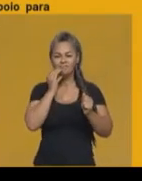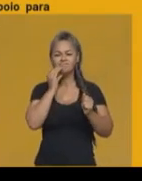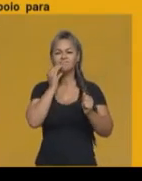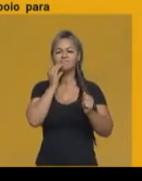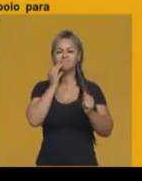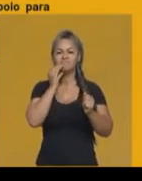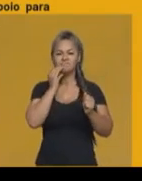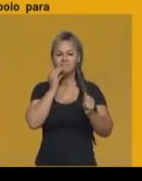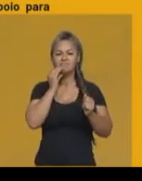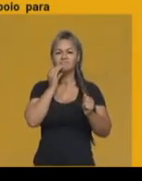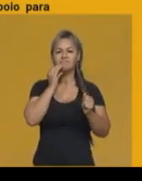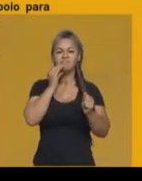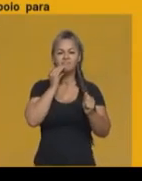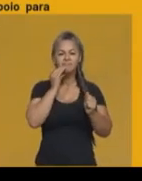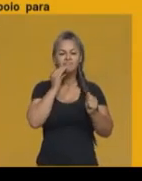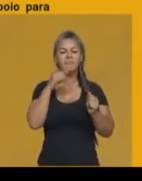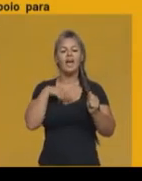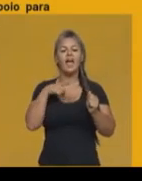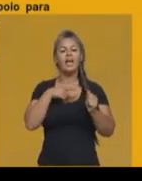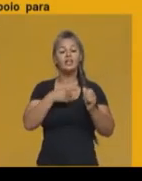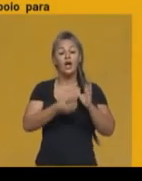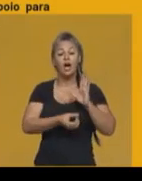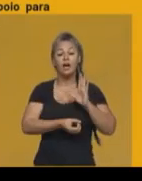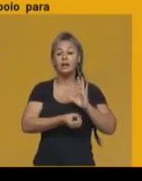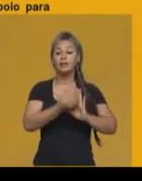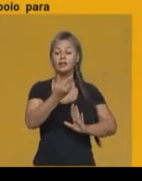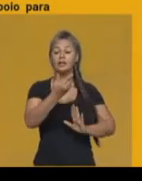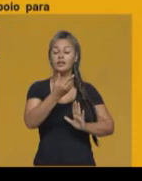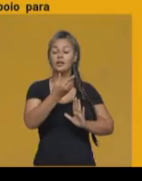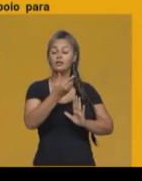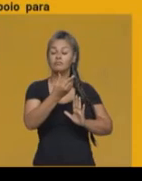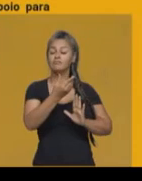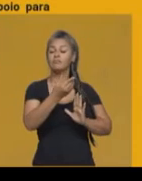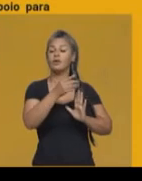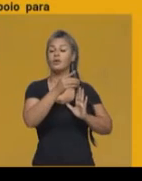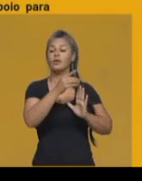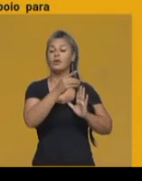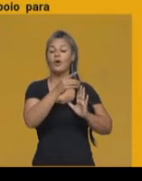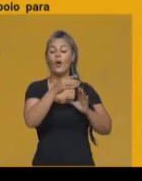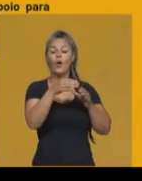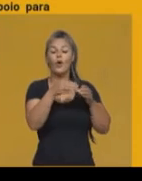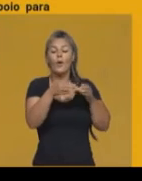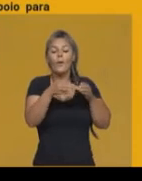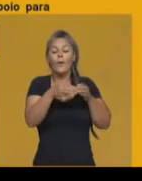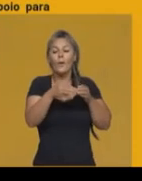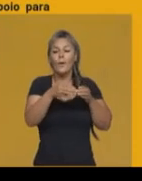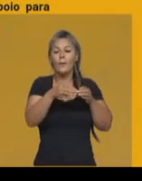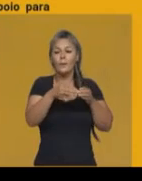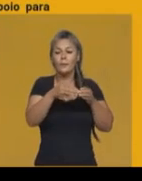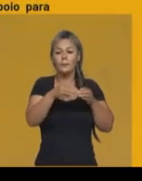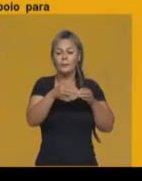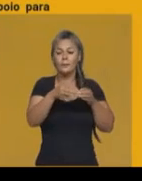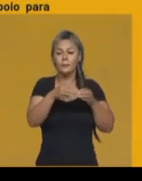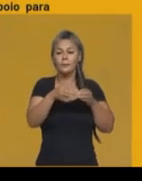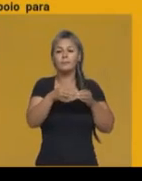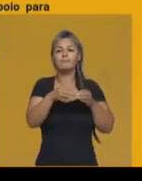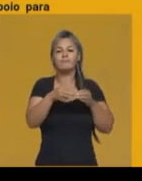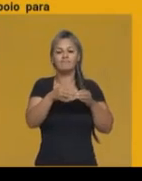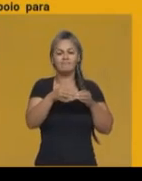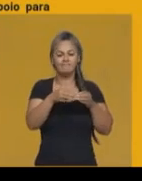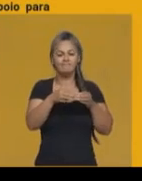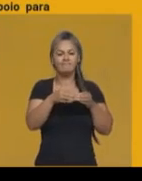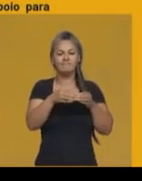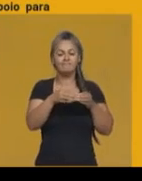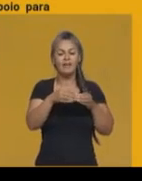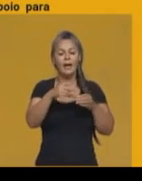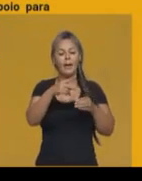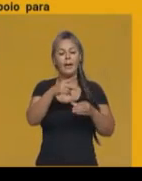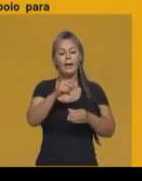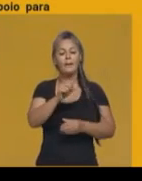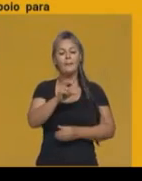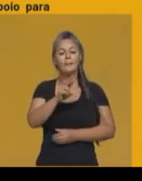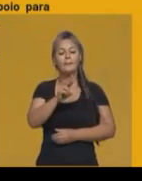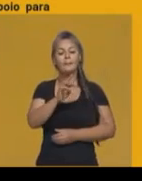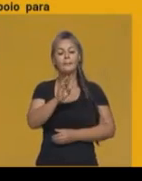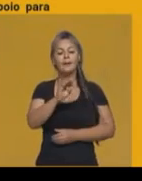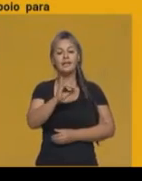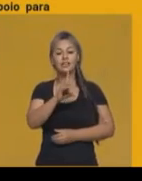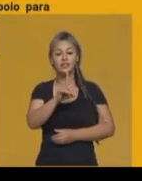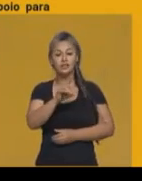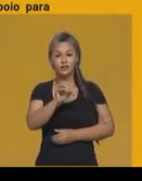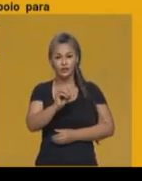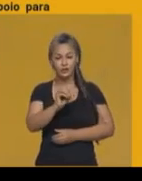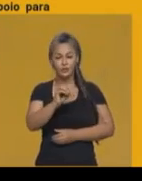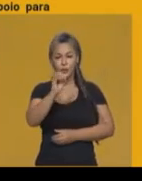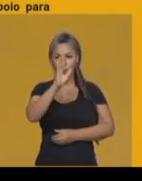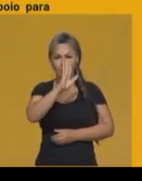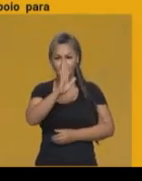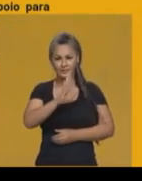Lisboa. Criou-se então o Partido Brasileiro que reunia homens da elite intelectual